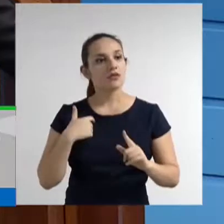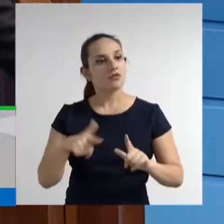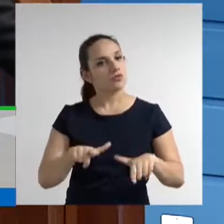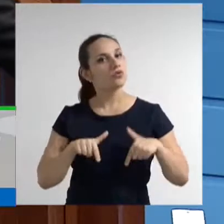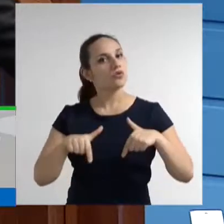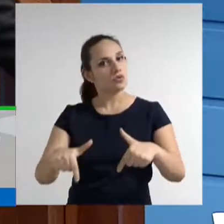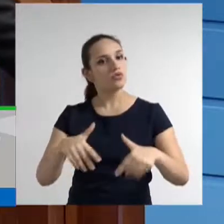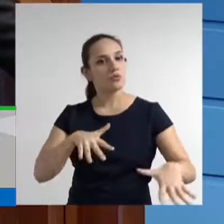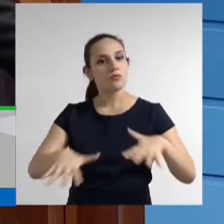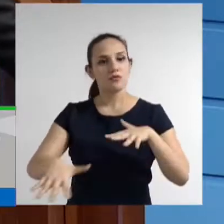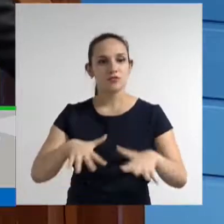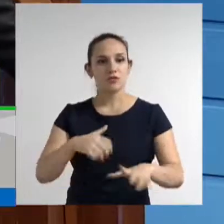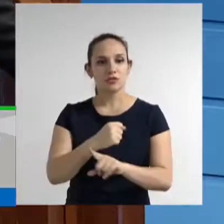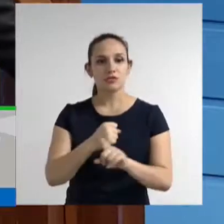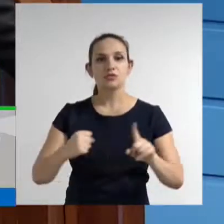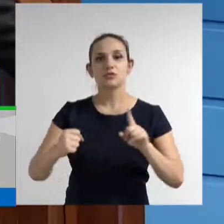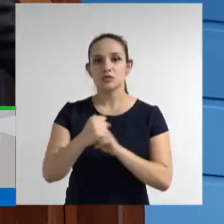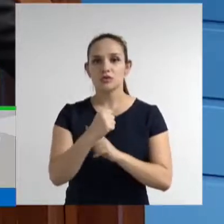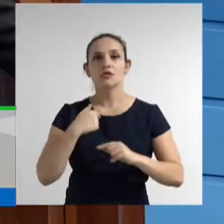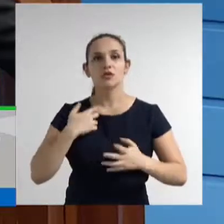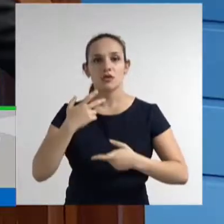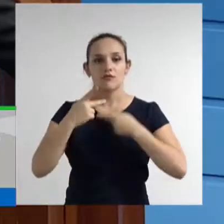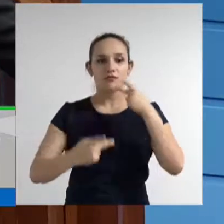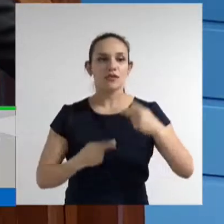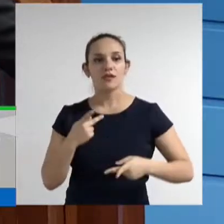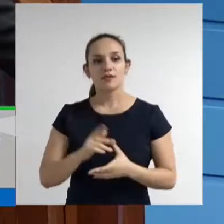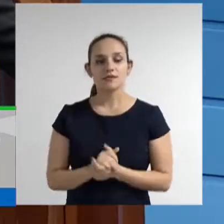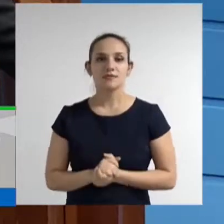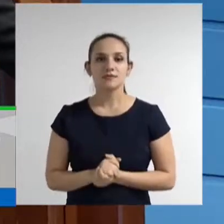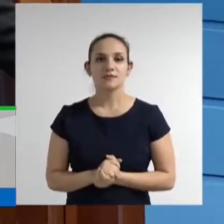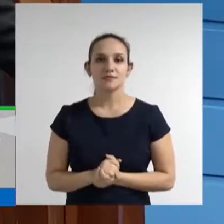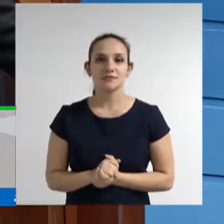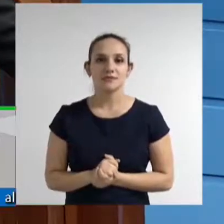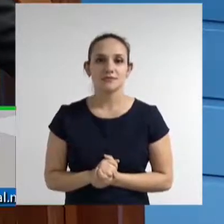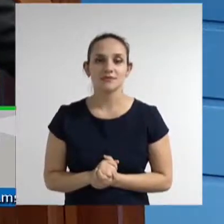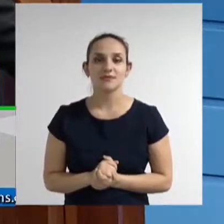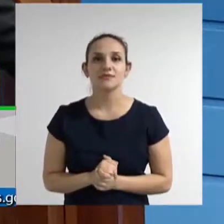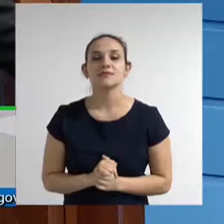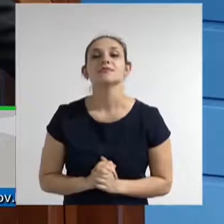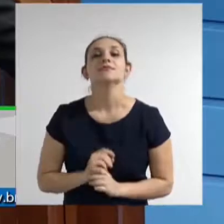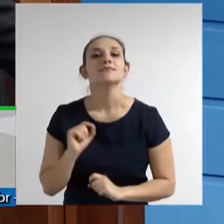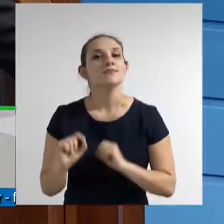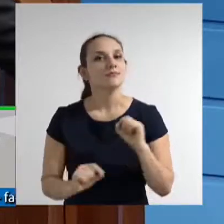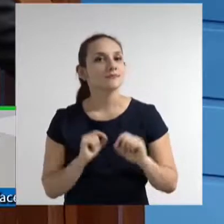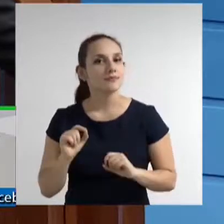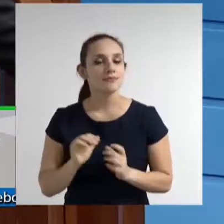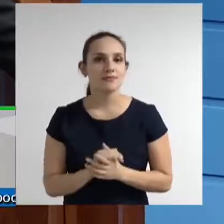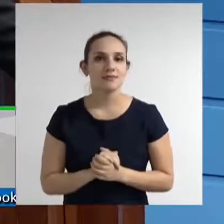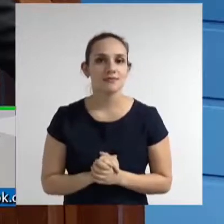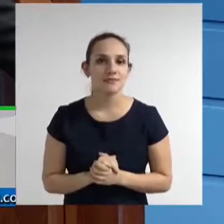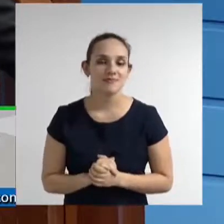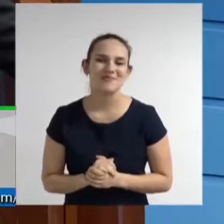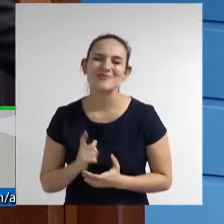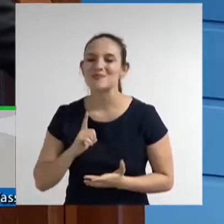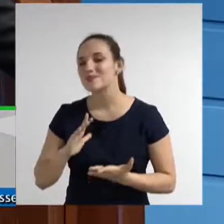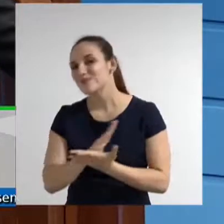dos movimentos sociais, dizer de que essa situação provocou